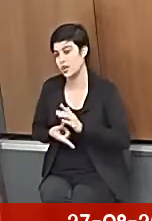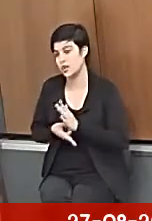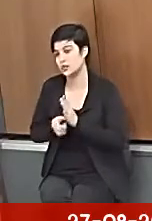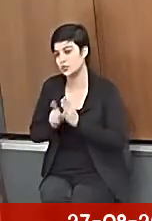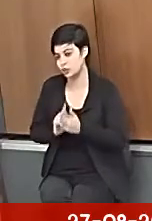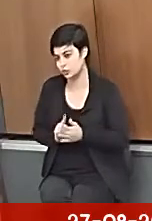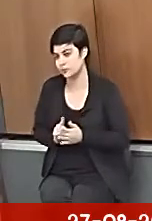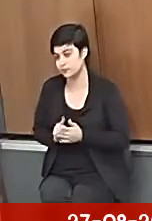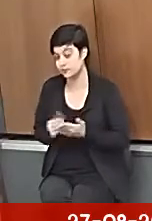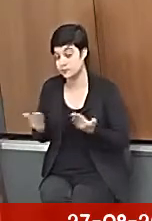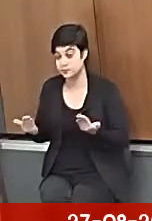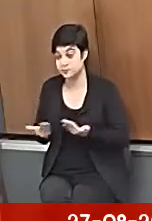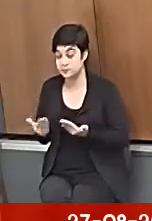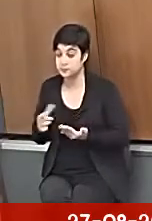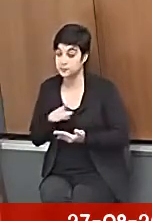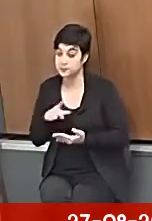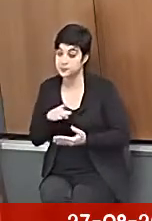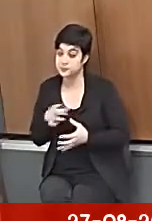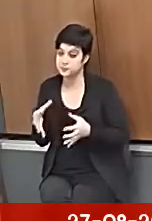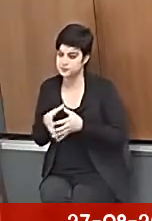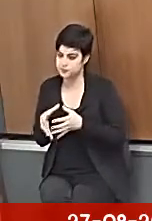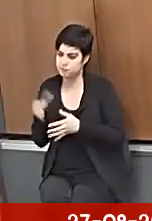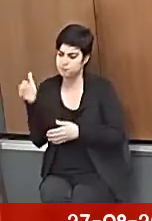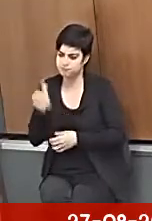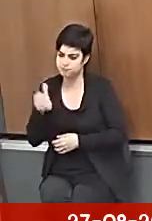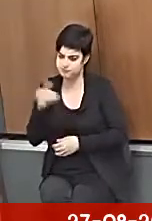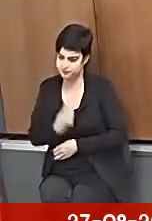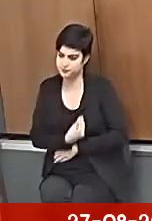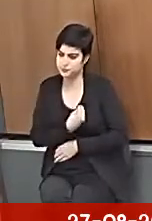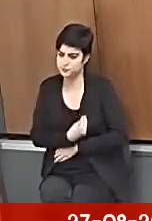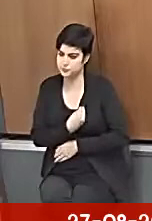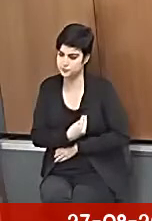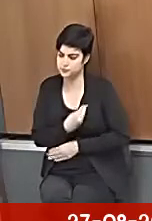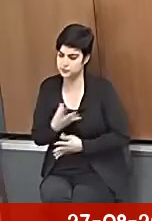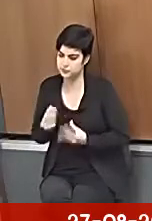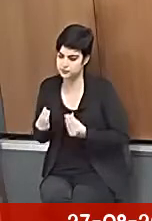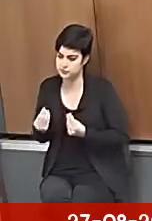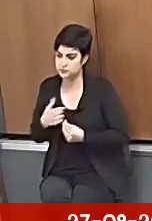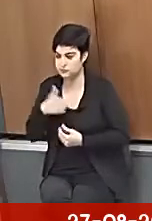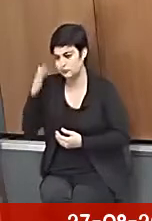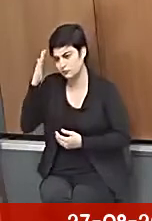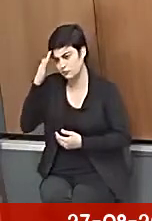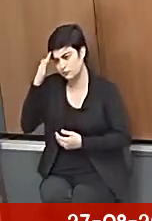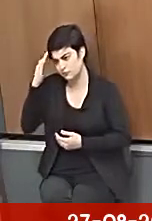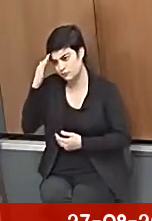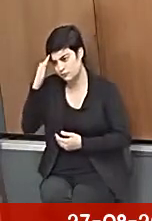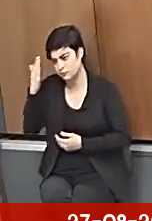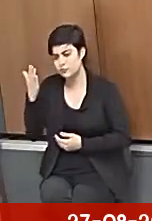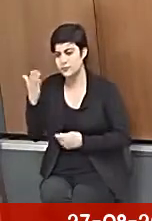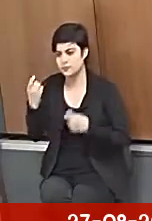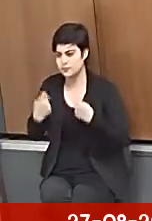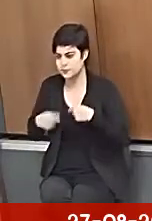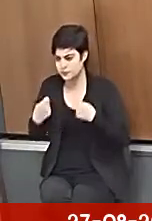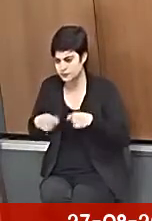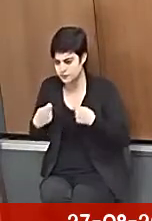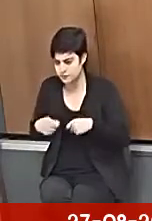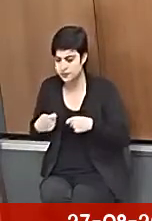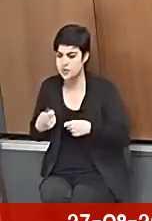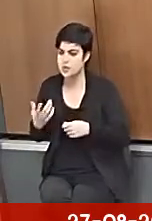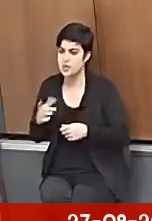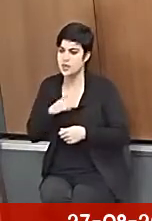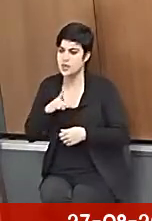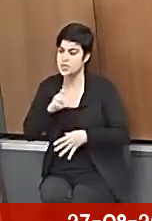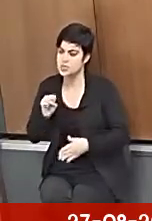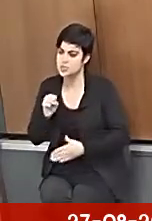nós temos hoje uma comissão bastante atuante efetivo que eu tenho certeza eles irão lá em busca de qualidade segurança